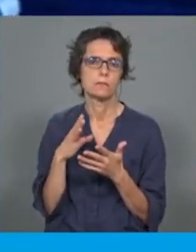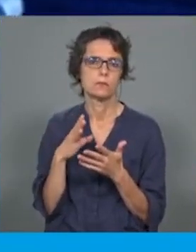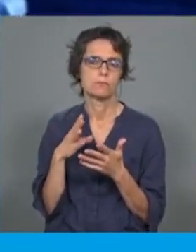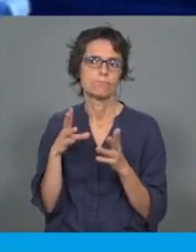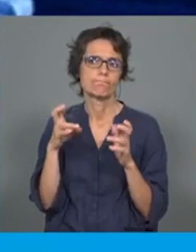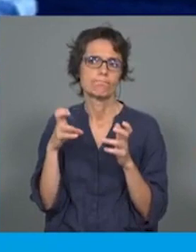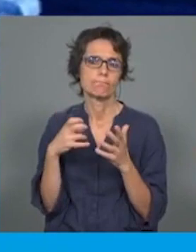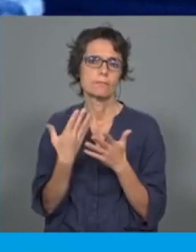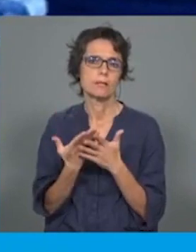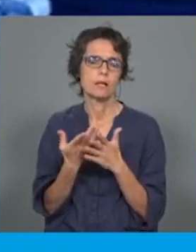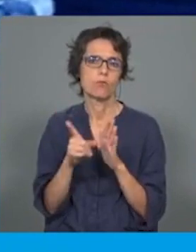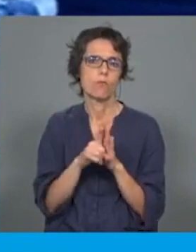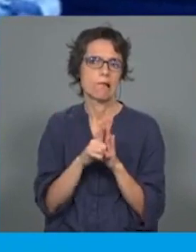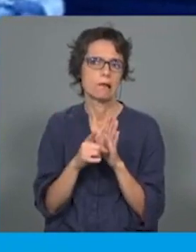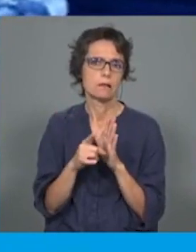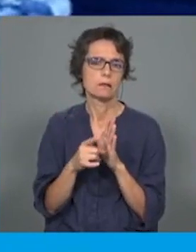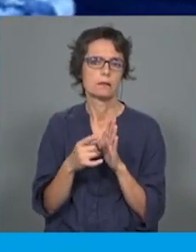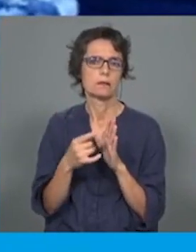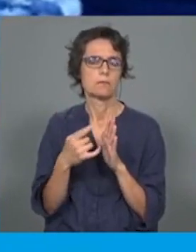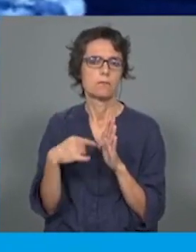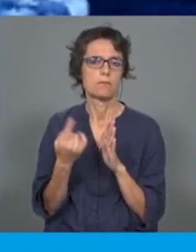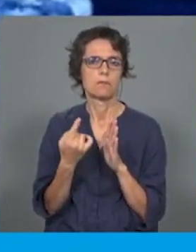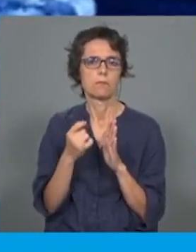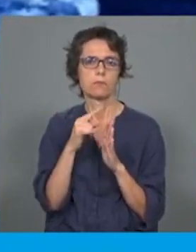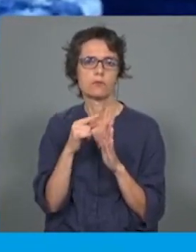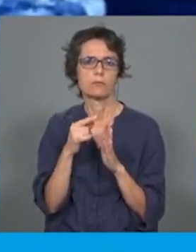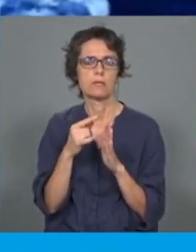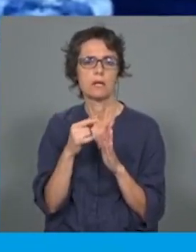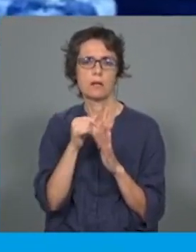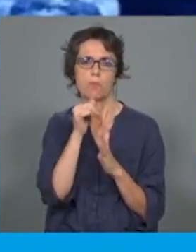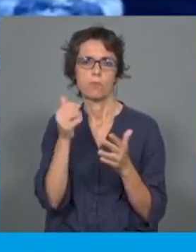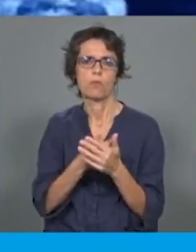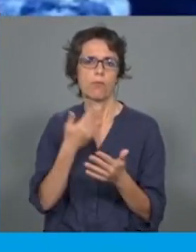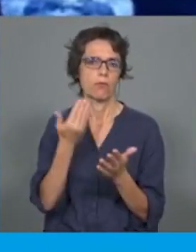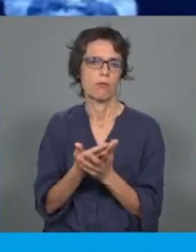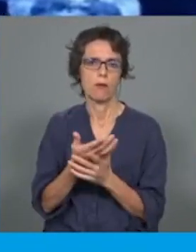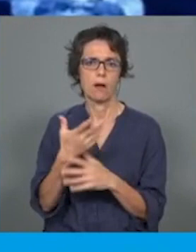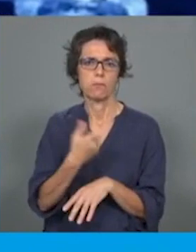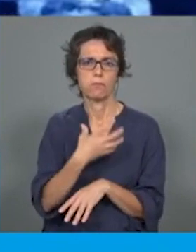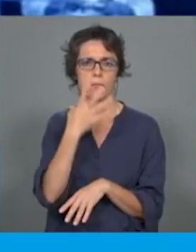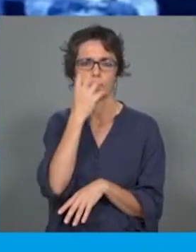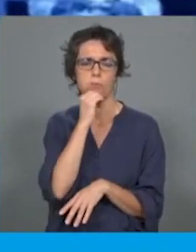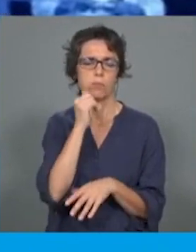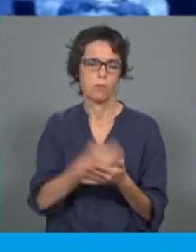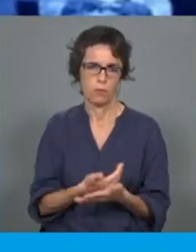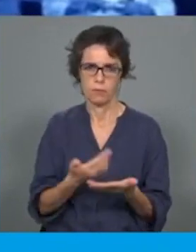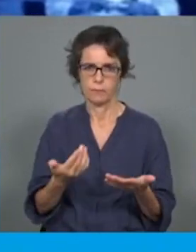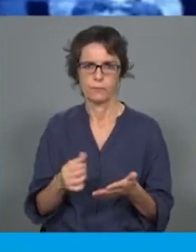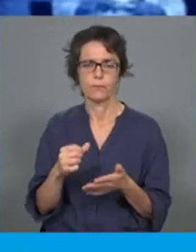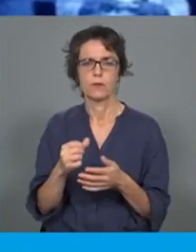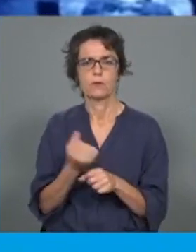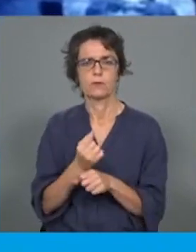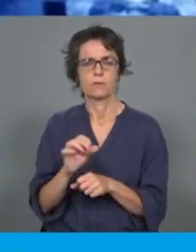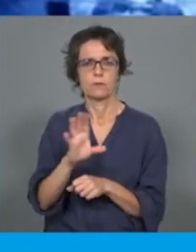normalizar ou criar uma norma, de facto, para podermos praticar, enfim, a morte ou a eutanásia no Serviço Nacional de Saúde. Este